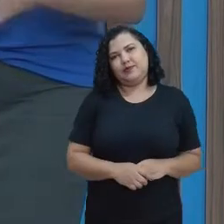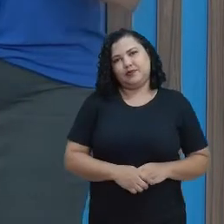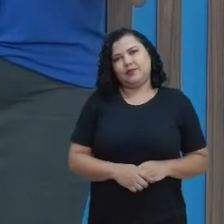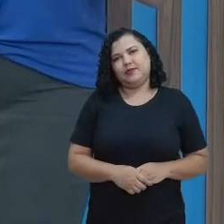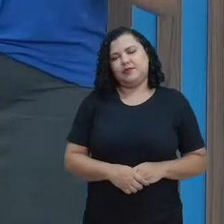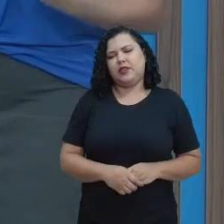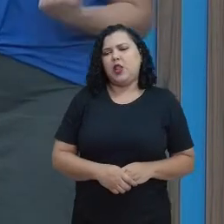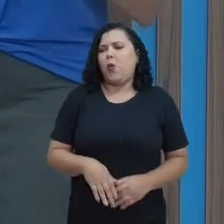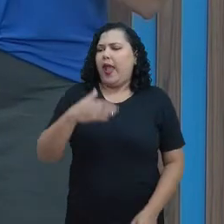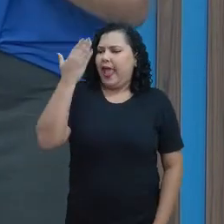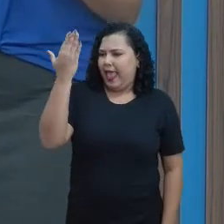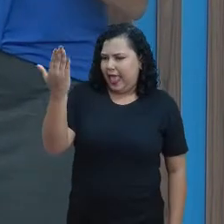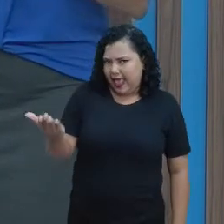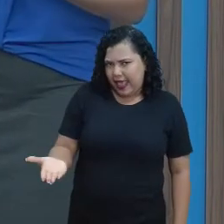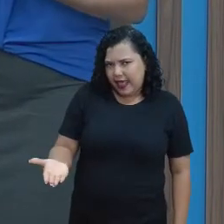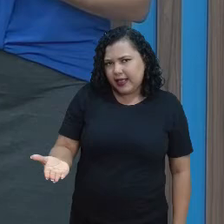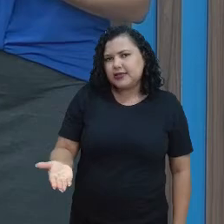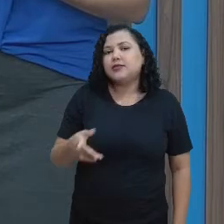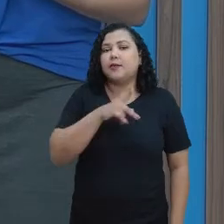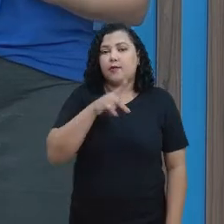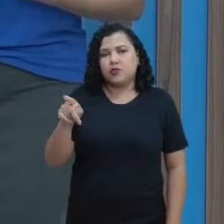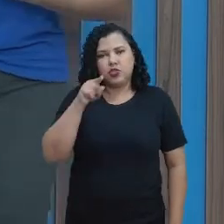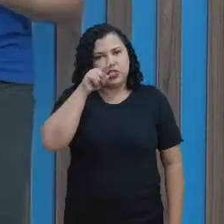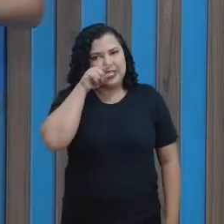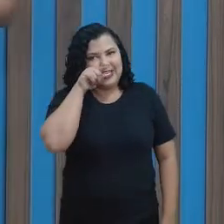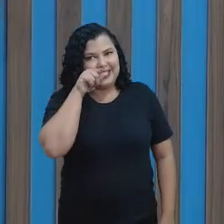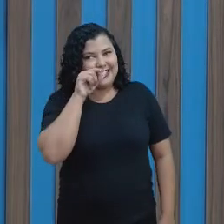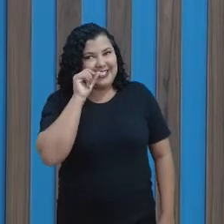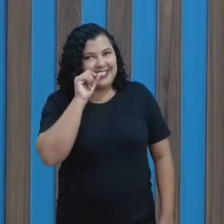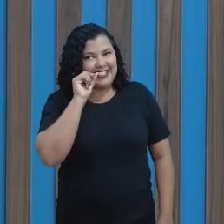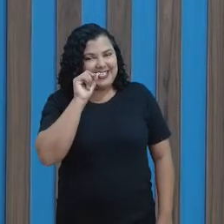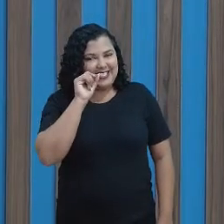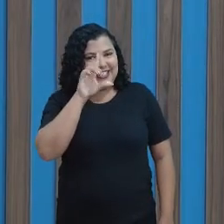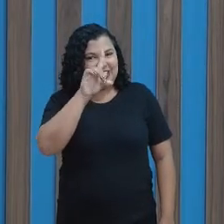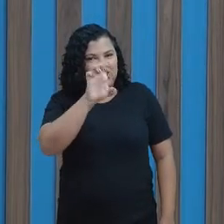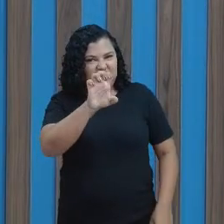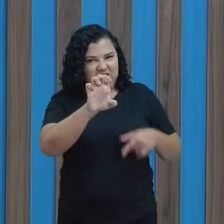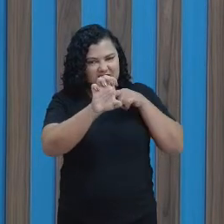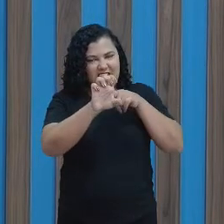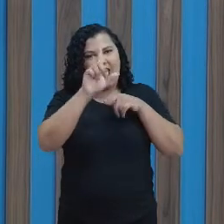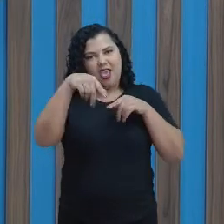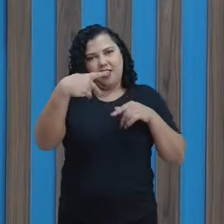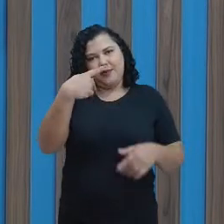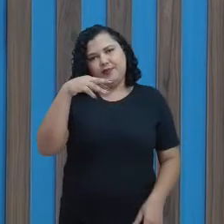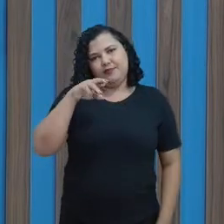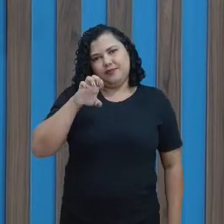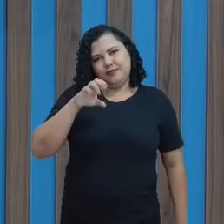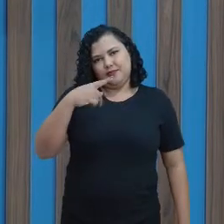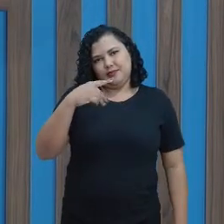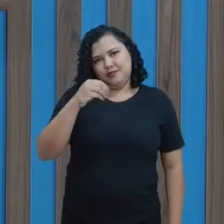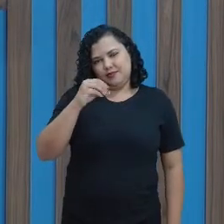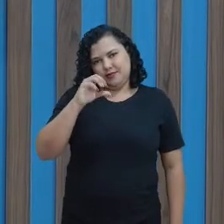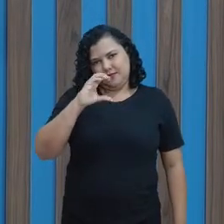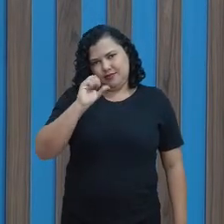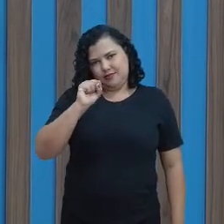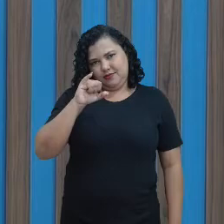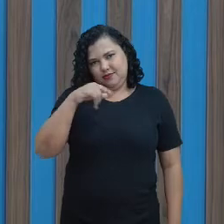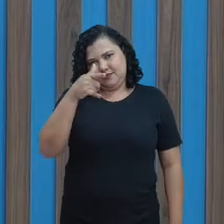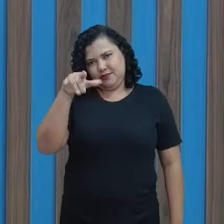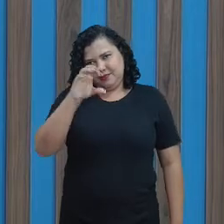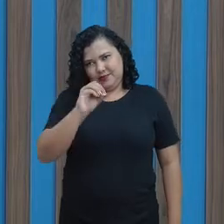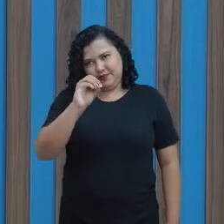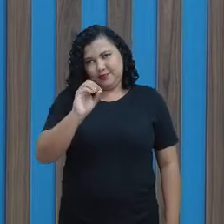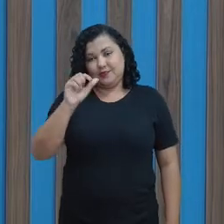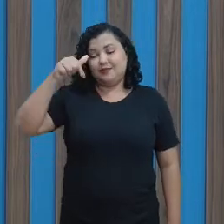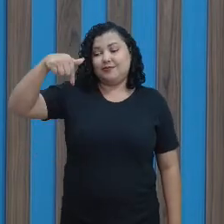esta a professora de quem você falou. Então, aqui, de novo, a gente tem uma preposição de. Por quê? Porque o pronome quem, quando a gente